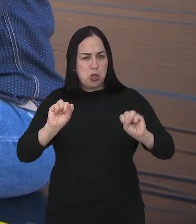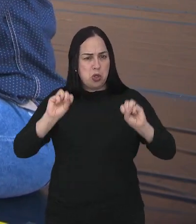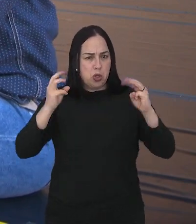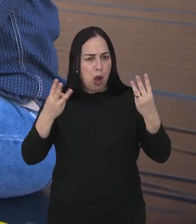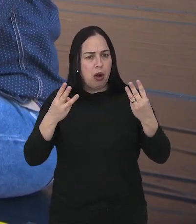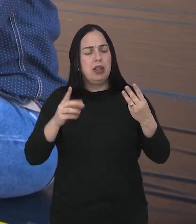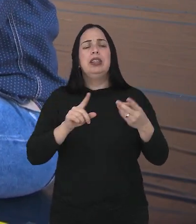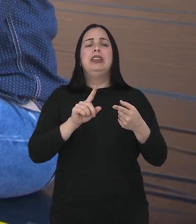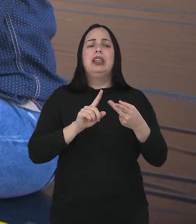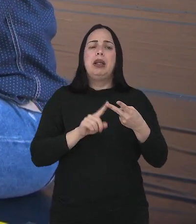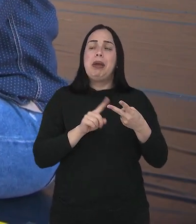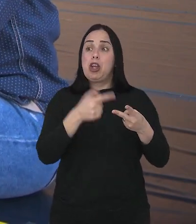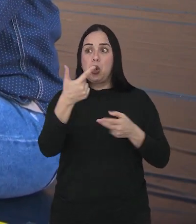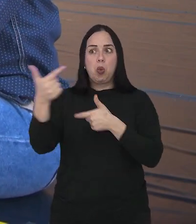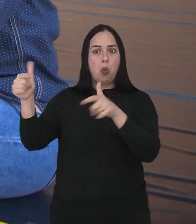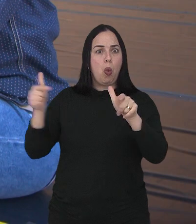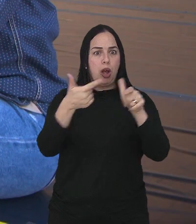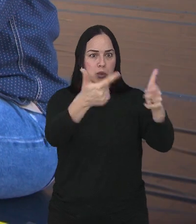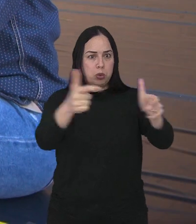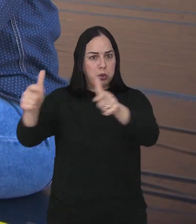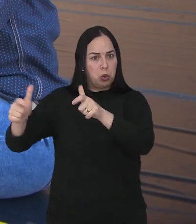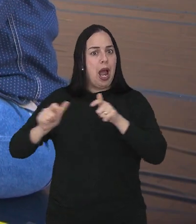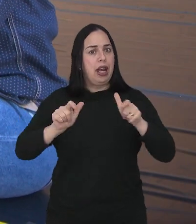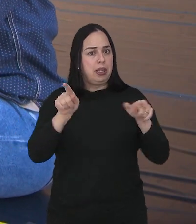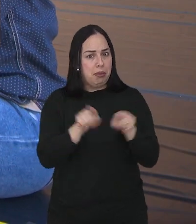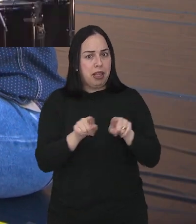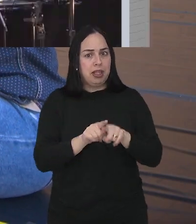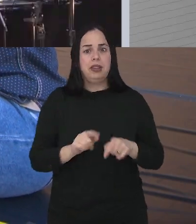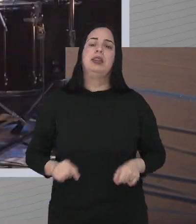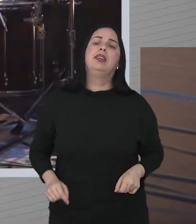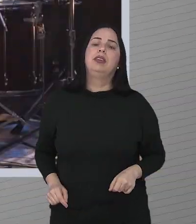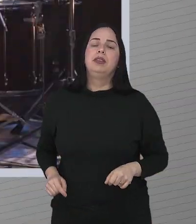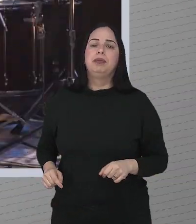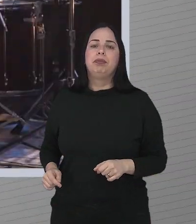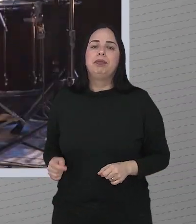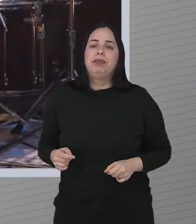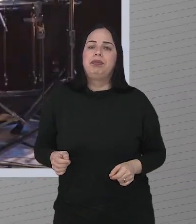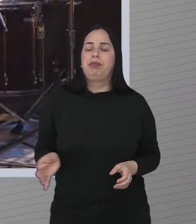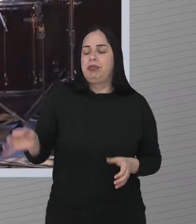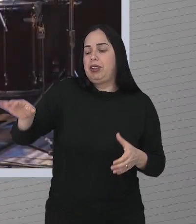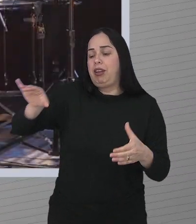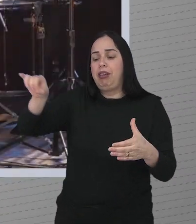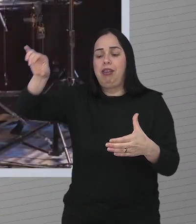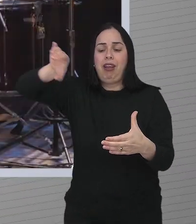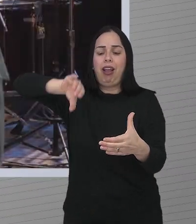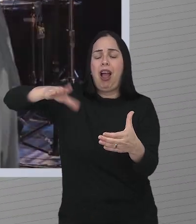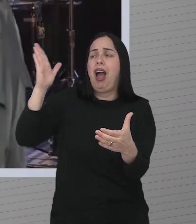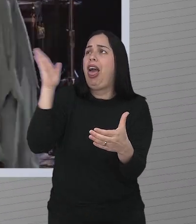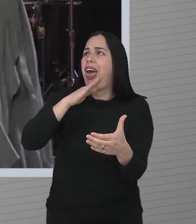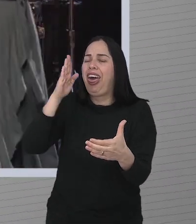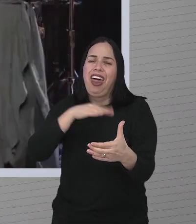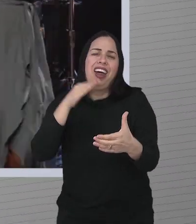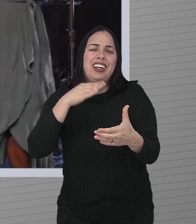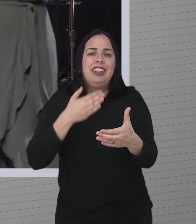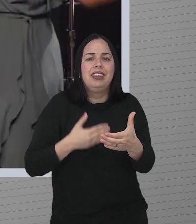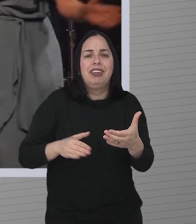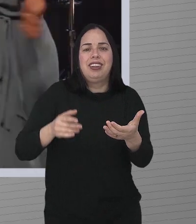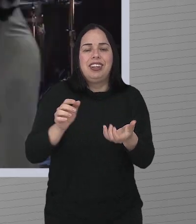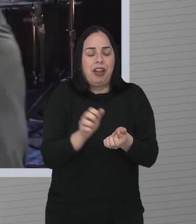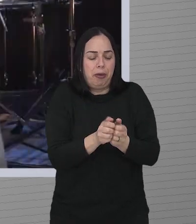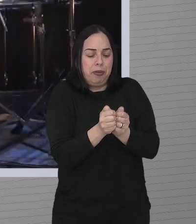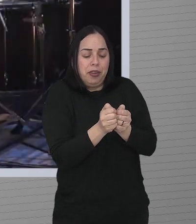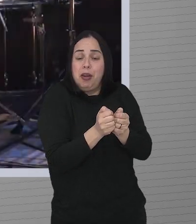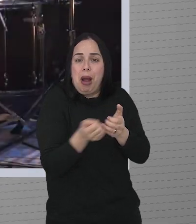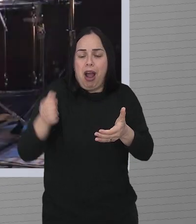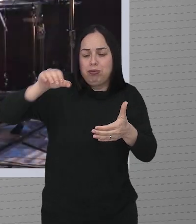né? Assim como nesse, em outros palcos públicos da cidade. Um bocadinho mais, pimenta malagueta, um bocadinho mais, bota castanha